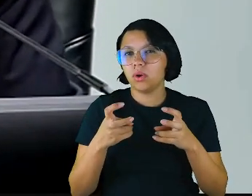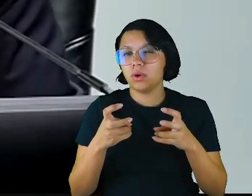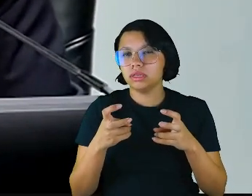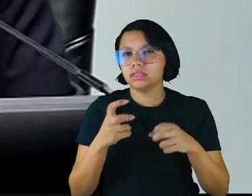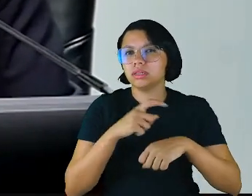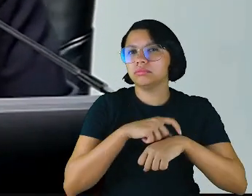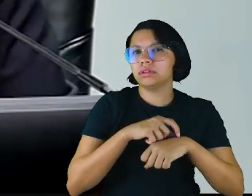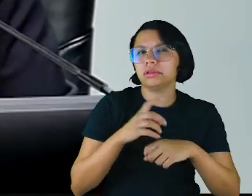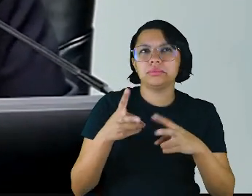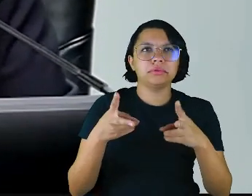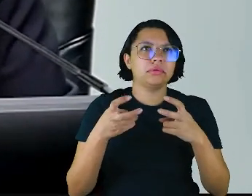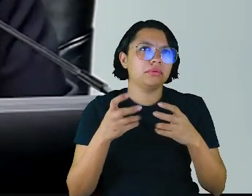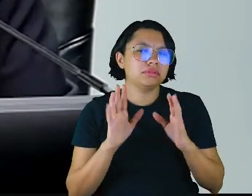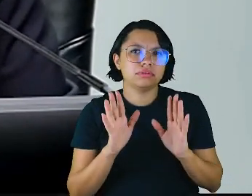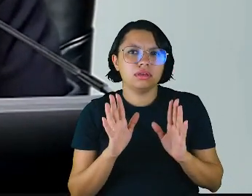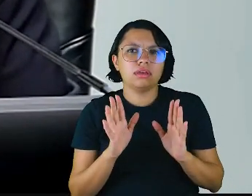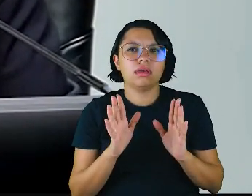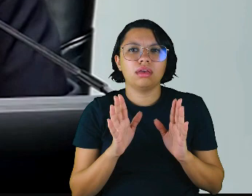não reconhecer o tempo.